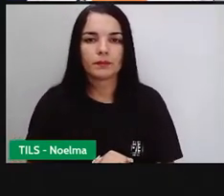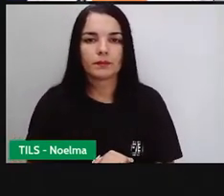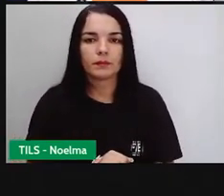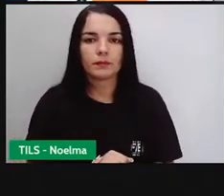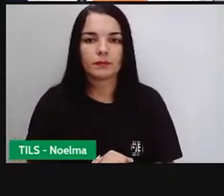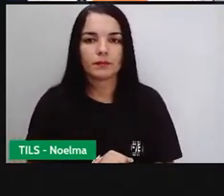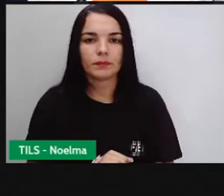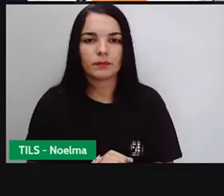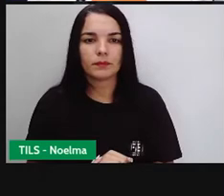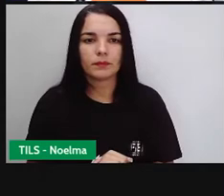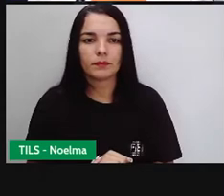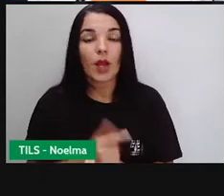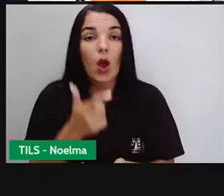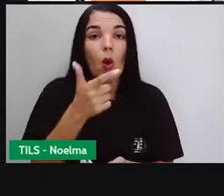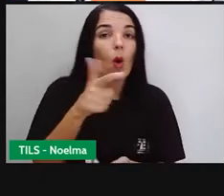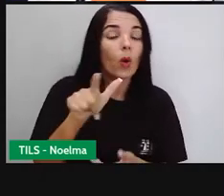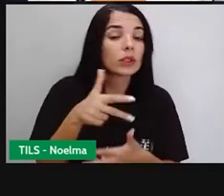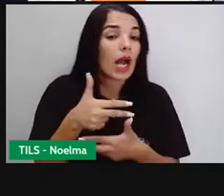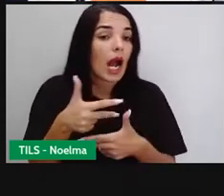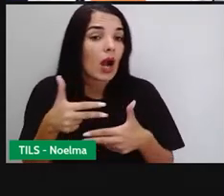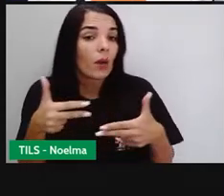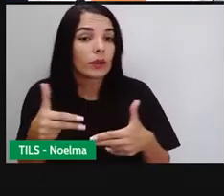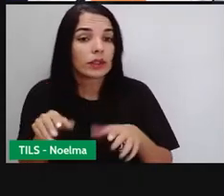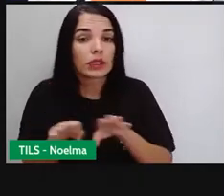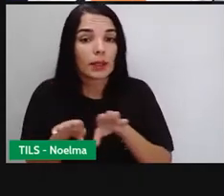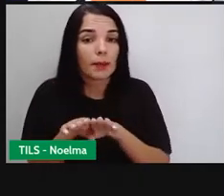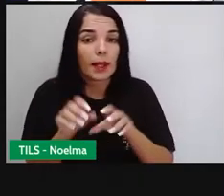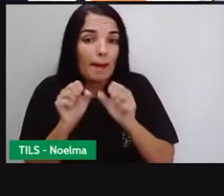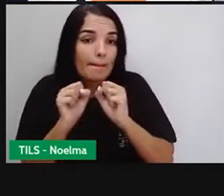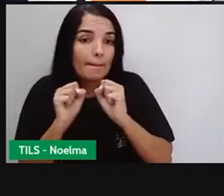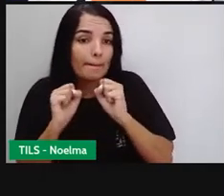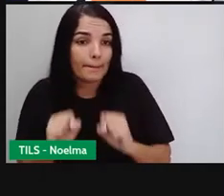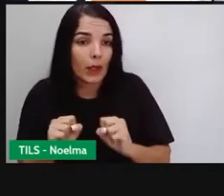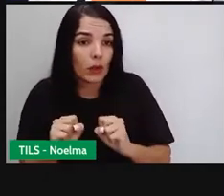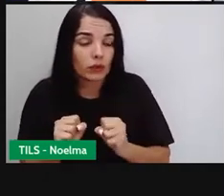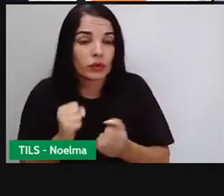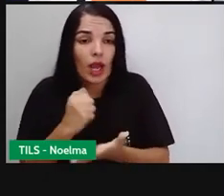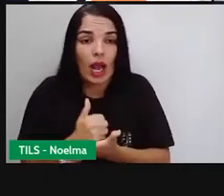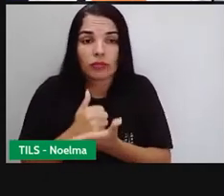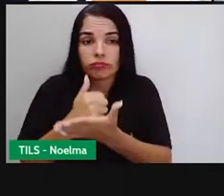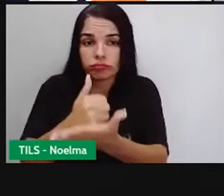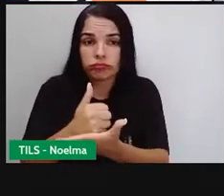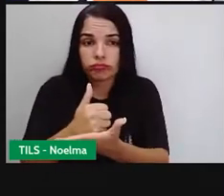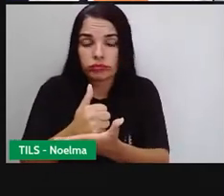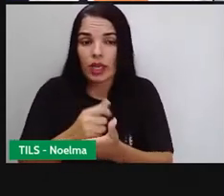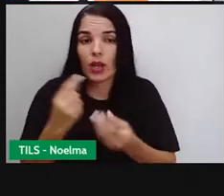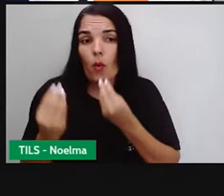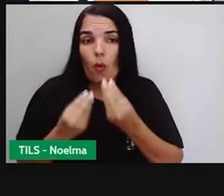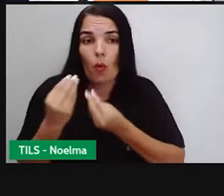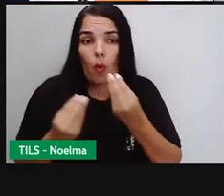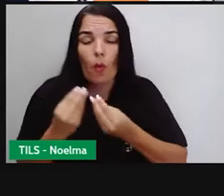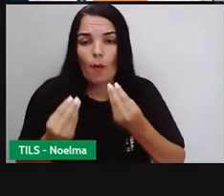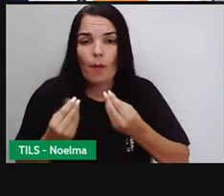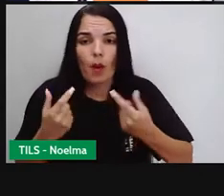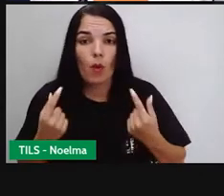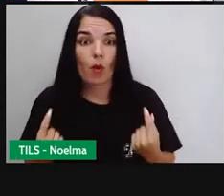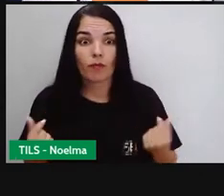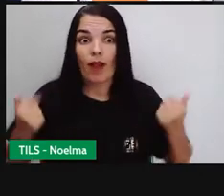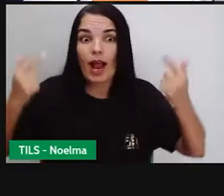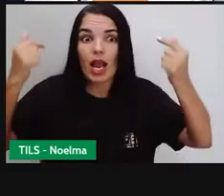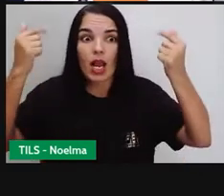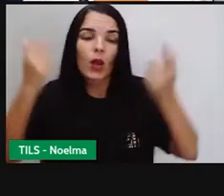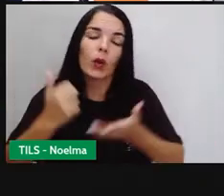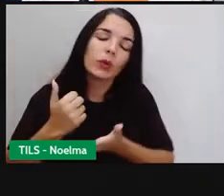um outro elemento de valor do livro para que serve o livro